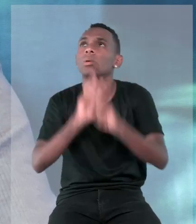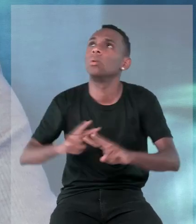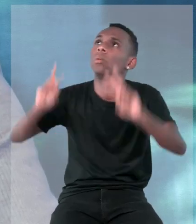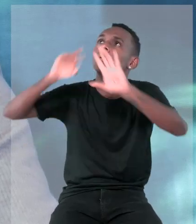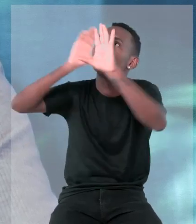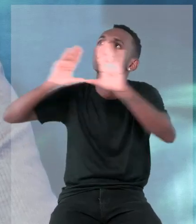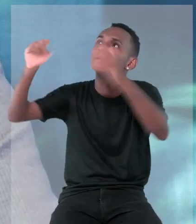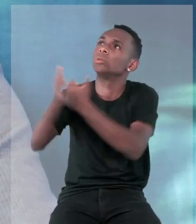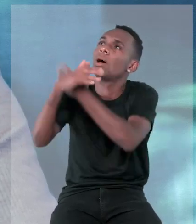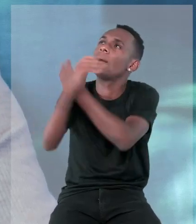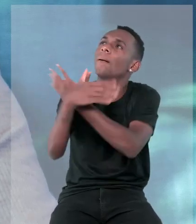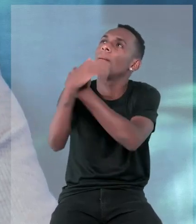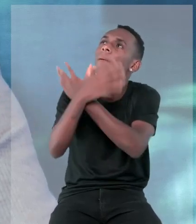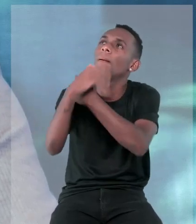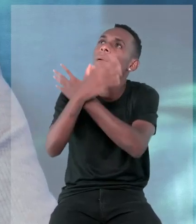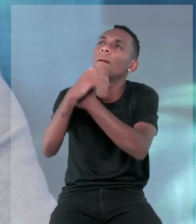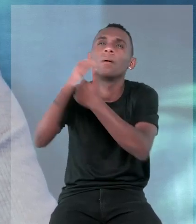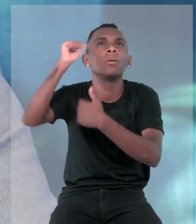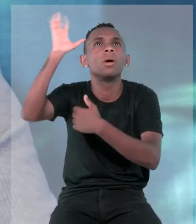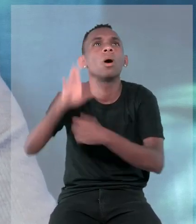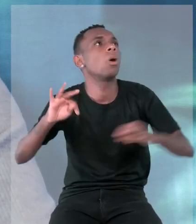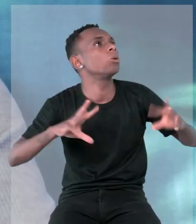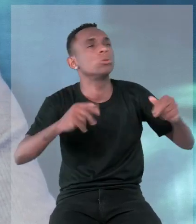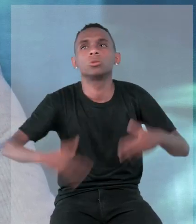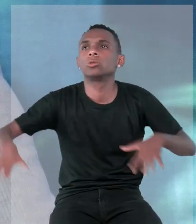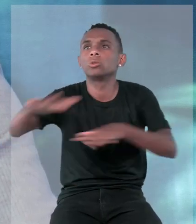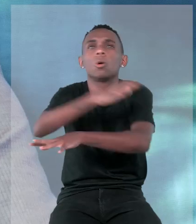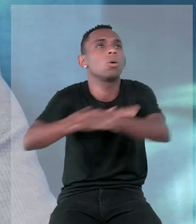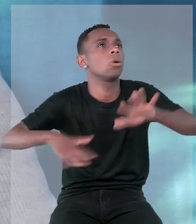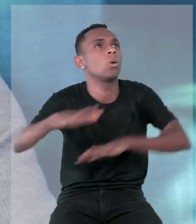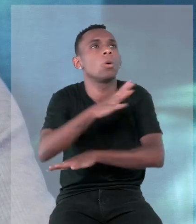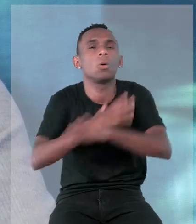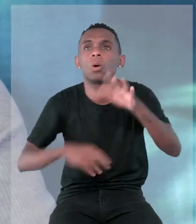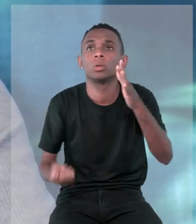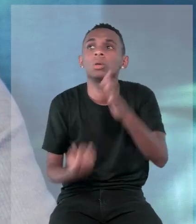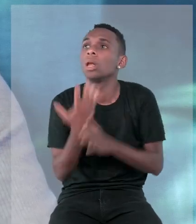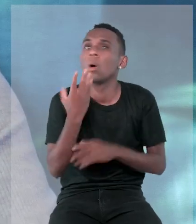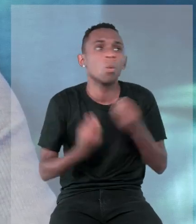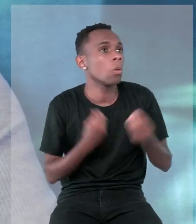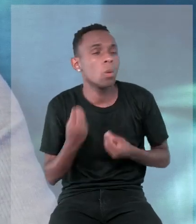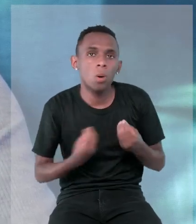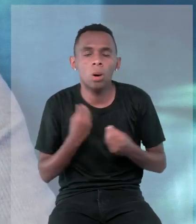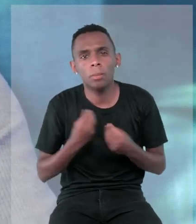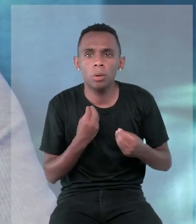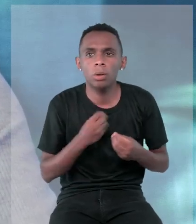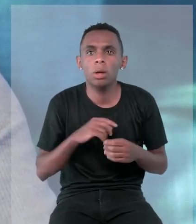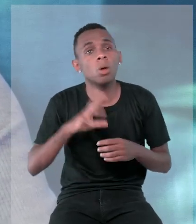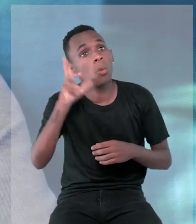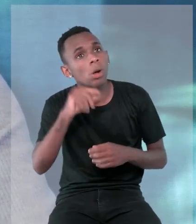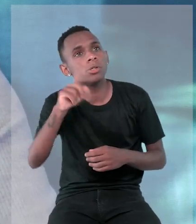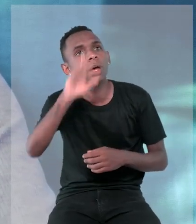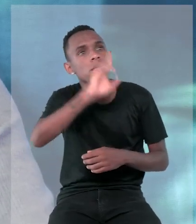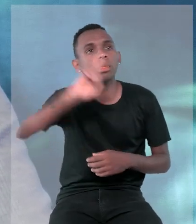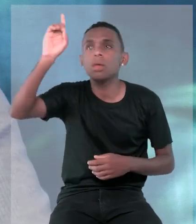as borboletas e perguntei, então, gente, isso tudo aqui não pode ter surgido do nada. Aí eu falei assim, deve ser coisa